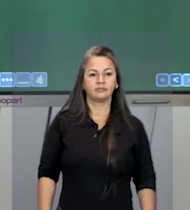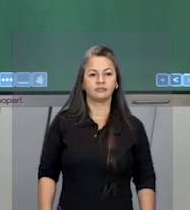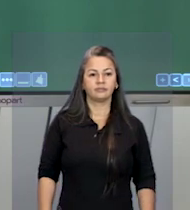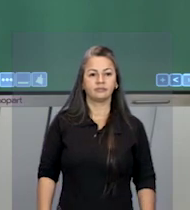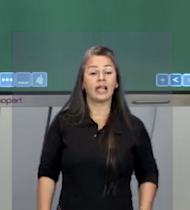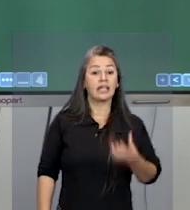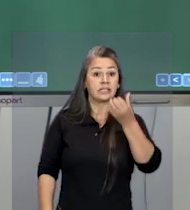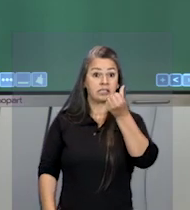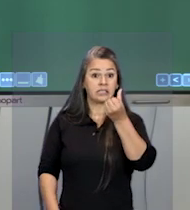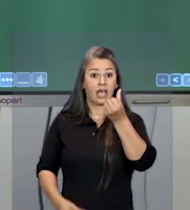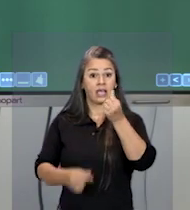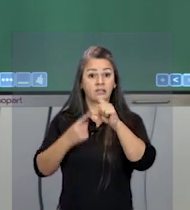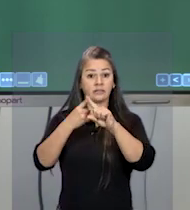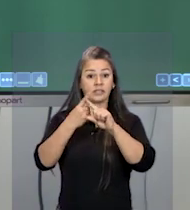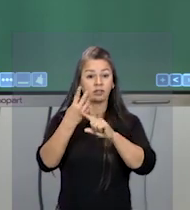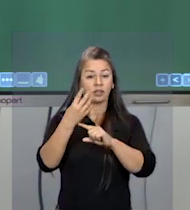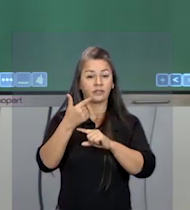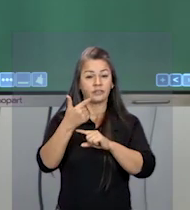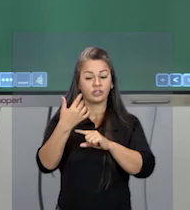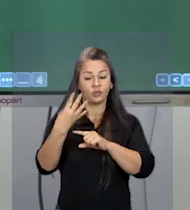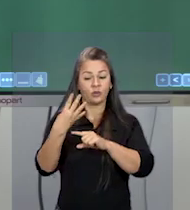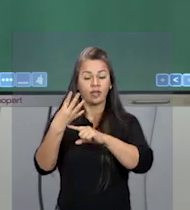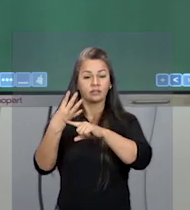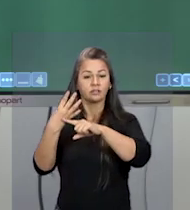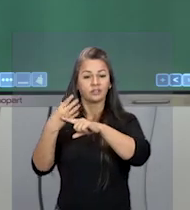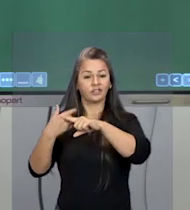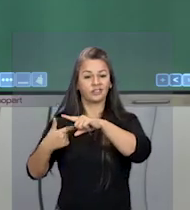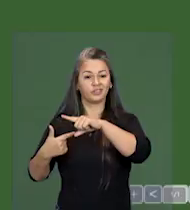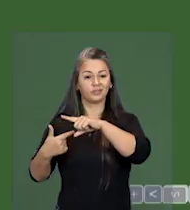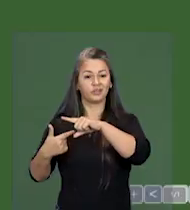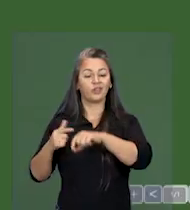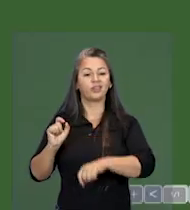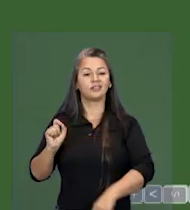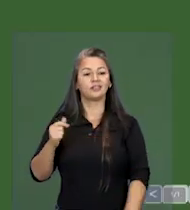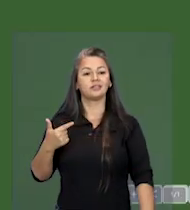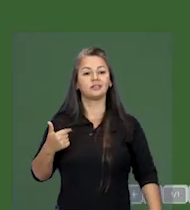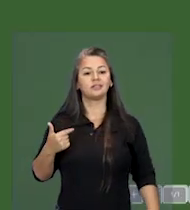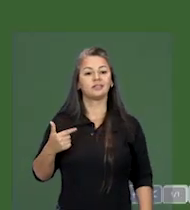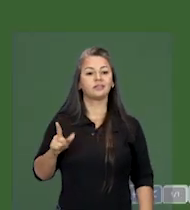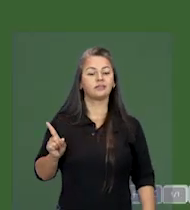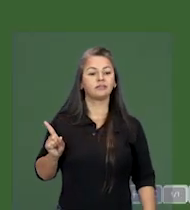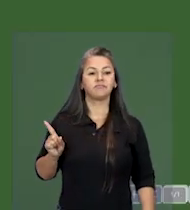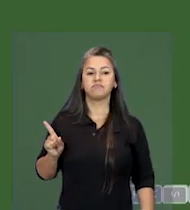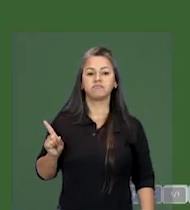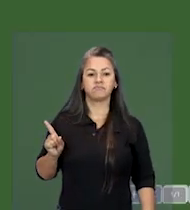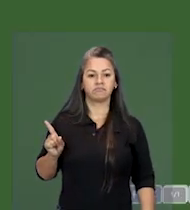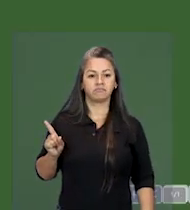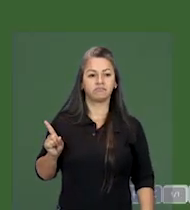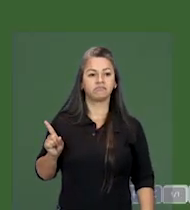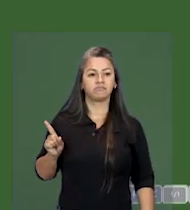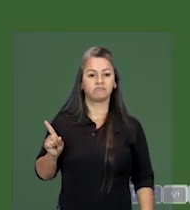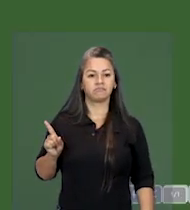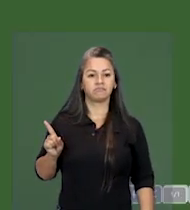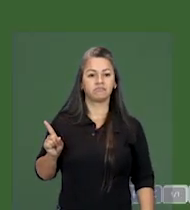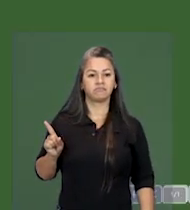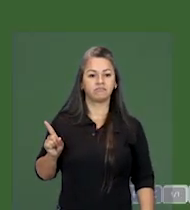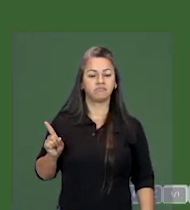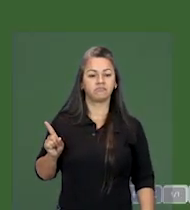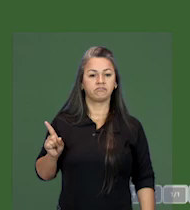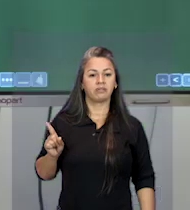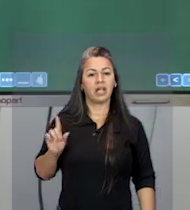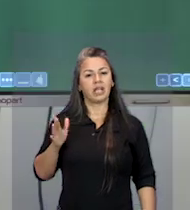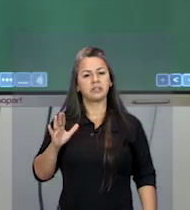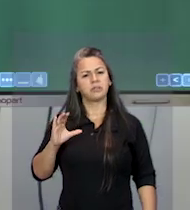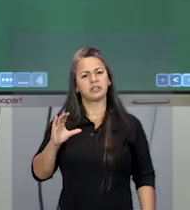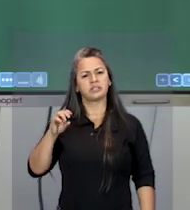vezes 4, 24, dividido por 2, 12. Não tem unidade, mas se tivesse, poderia ser centímetro ao